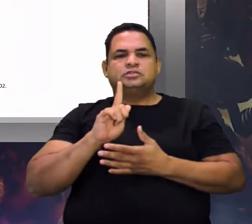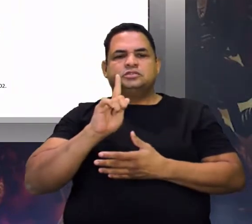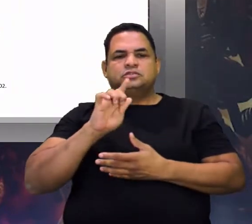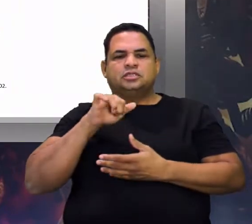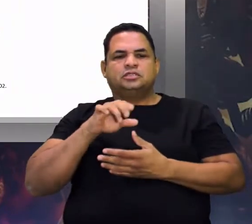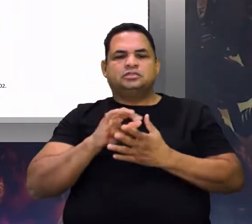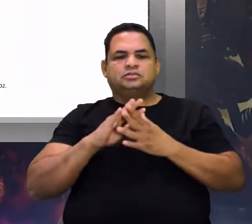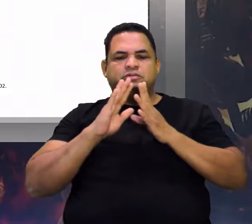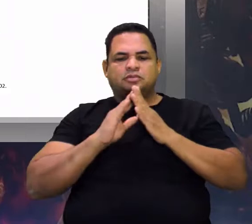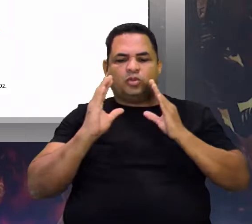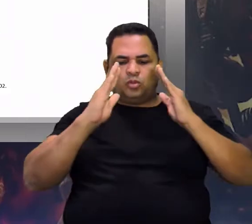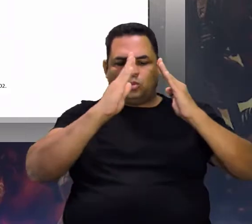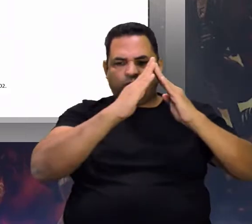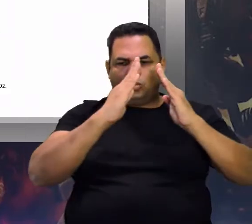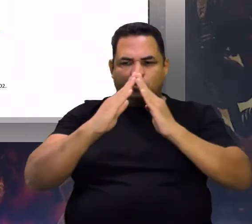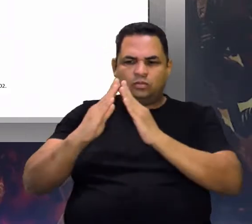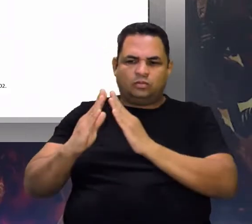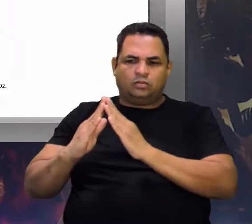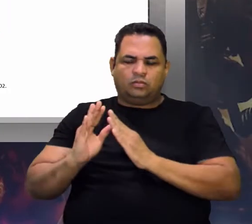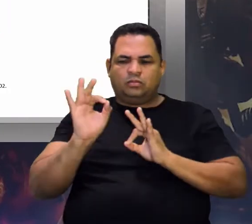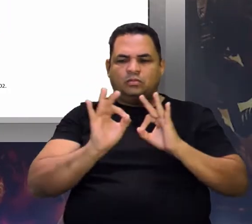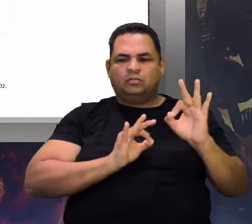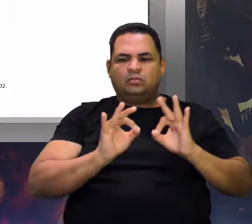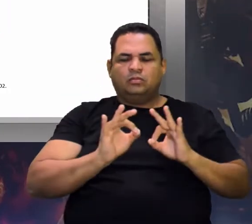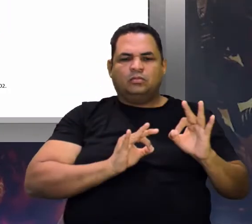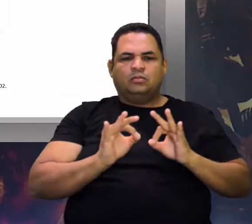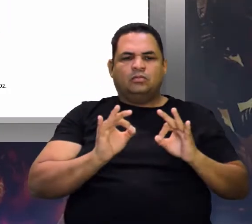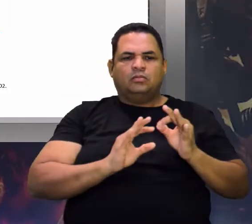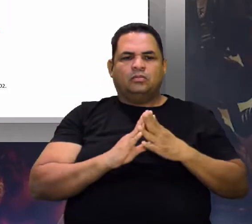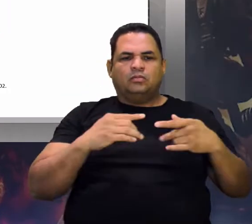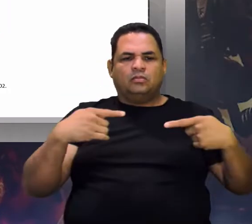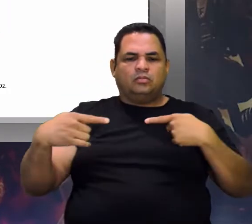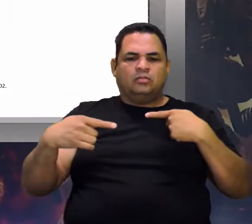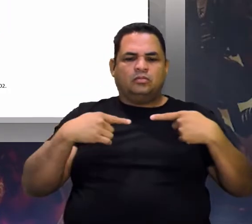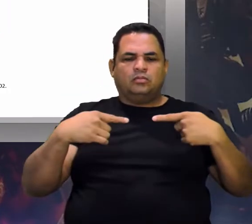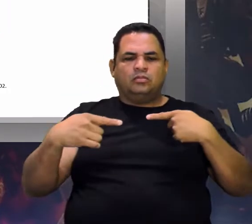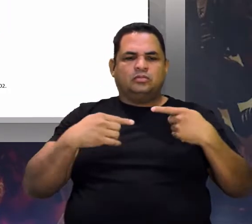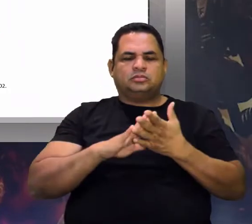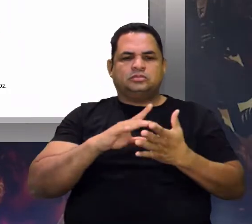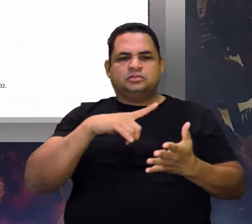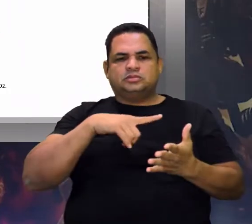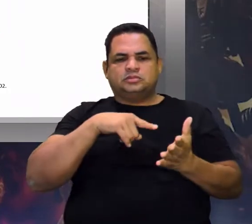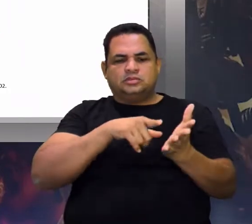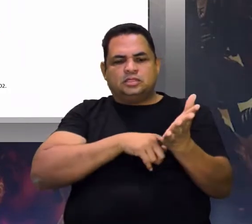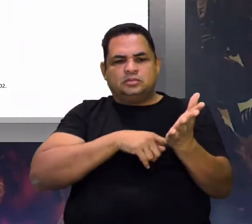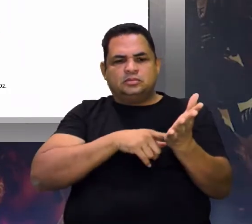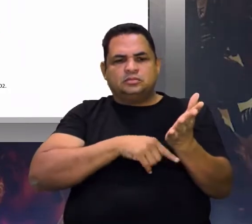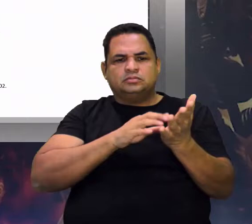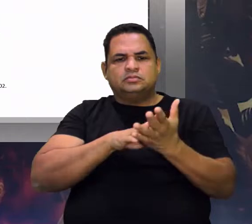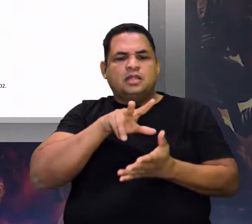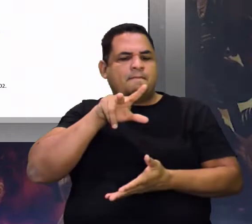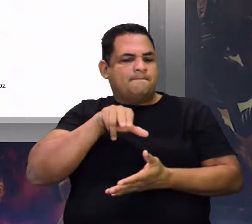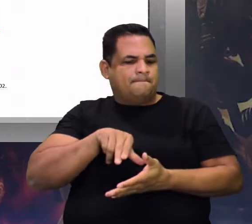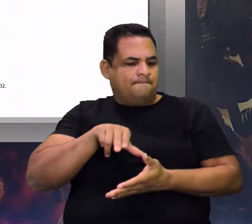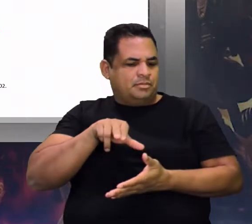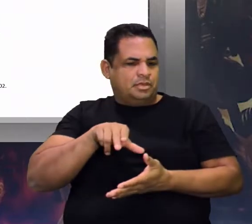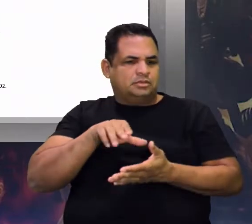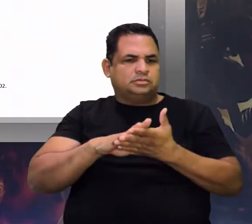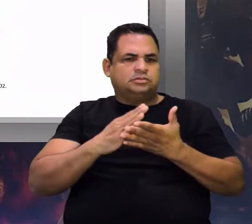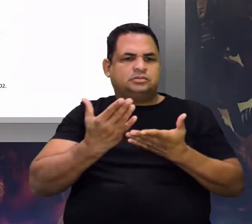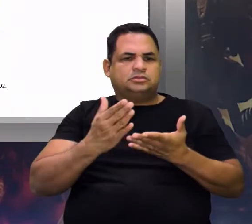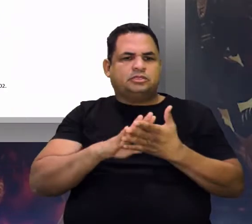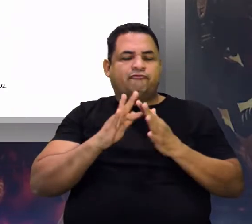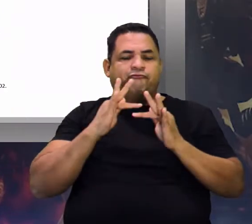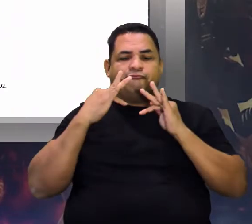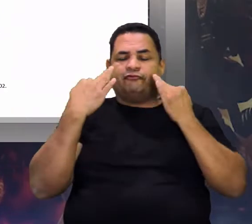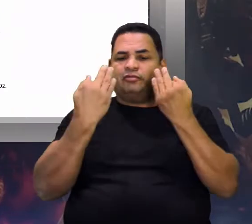uma aldeia que vai se organizar, ela tem uma relação consanguínea, uma relação de parentesco